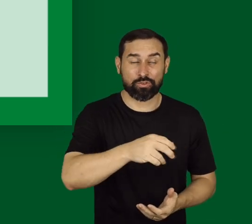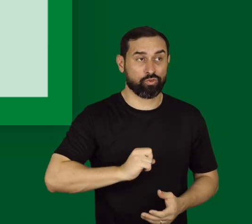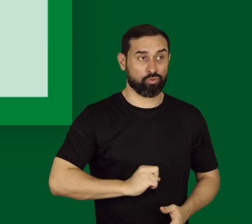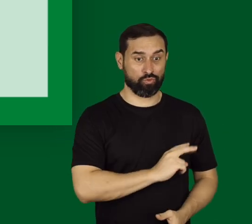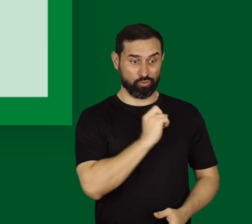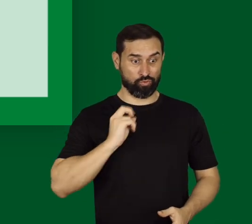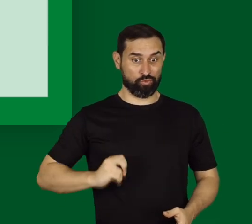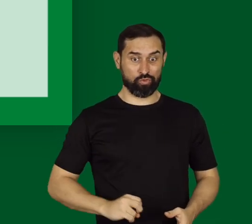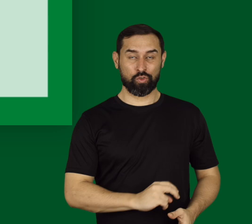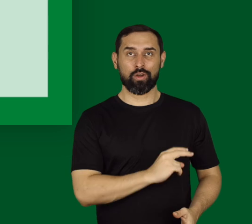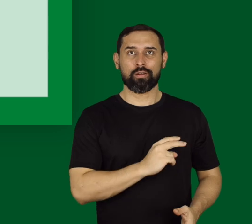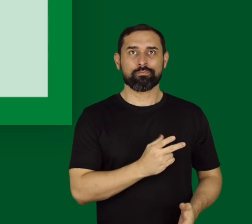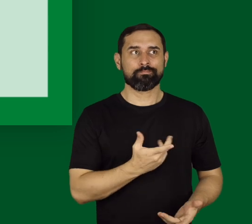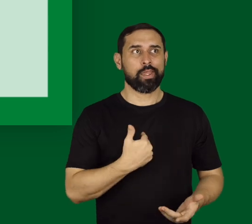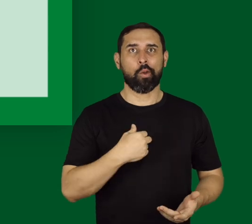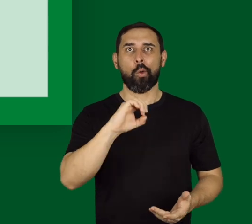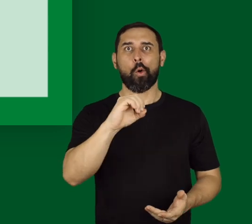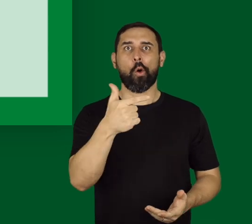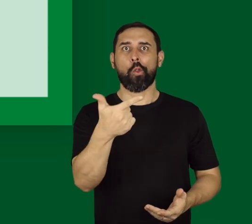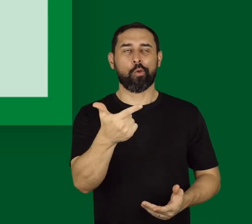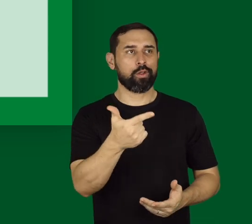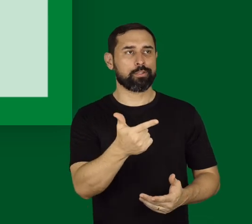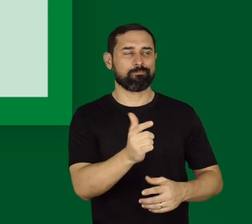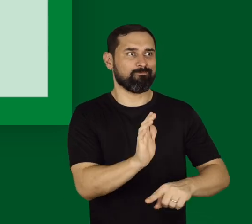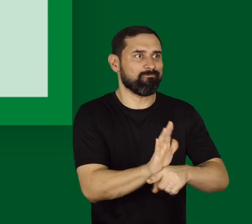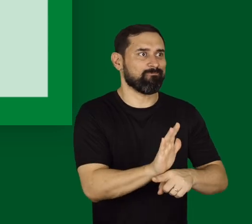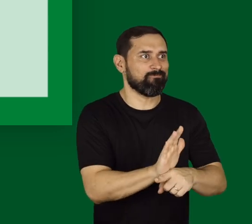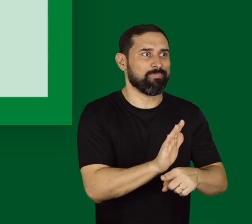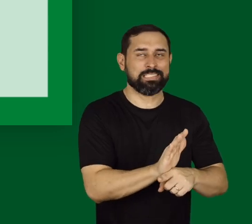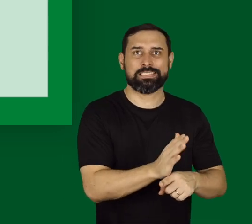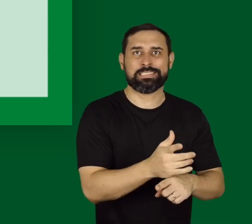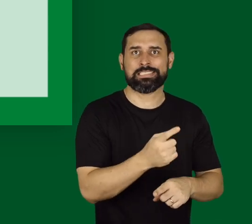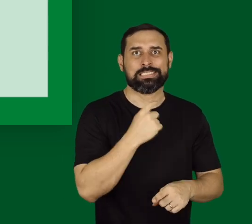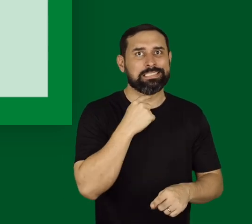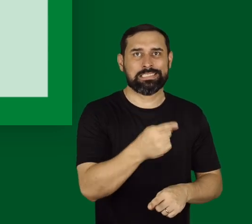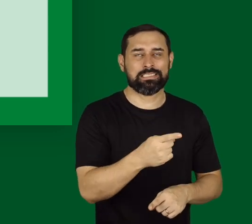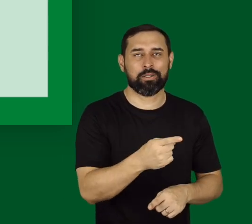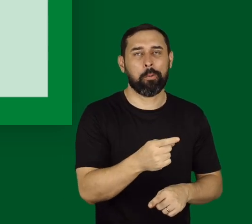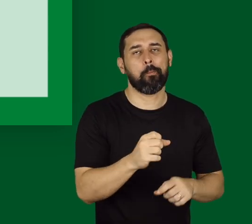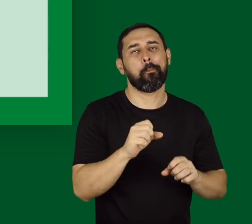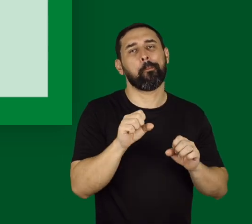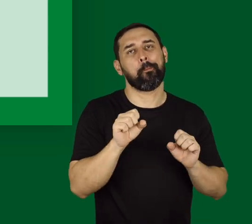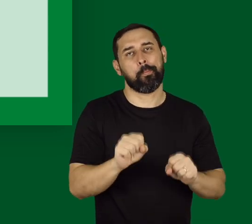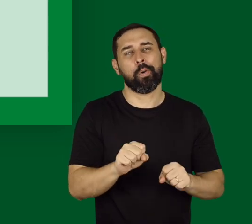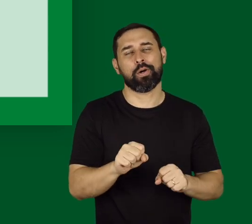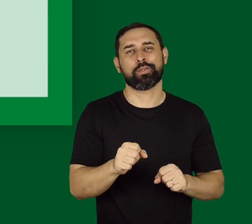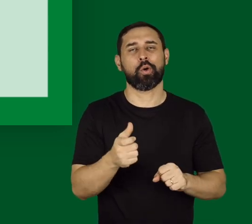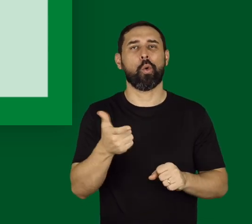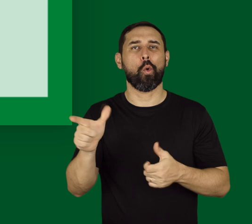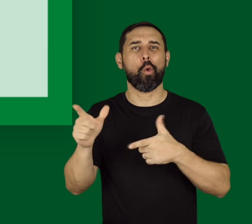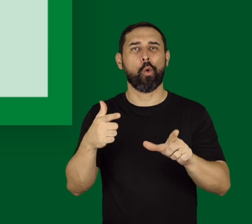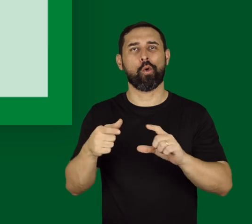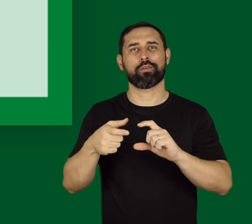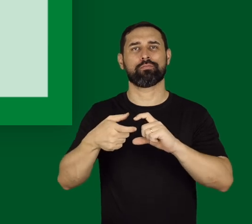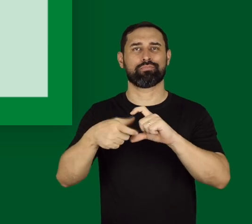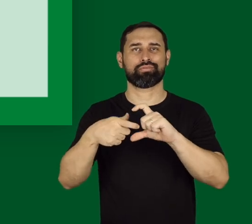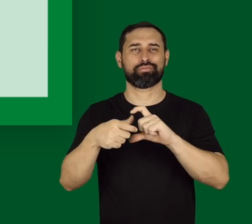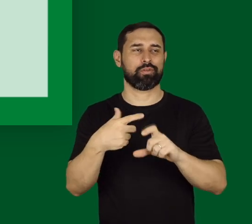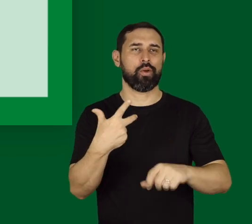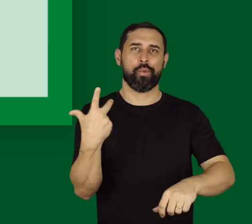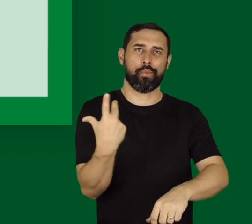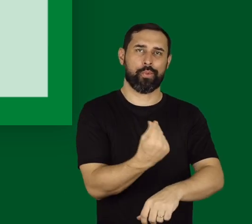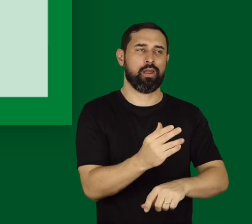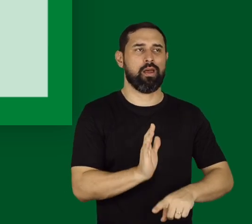fato do choque pediátrico ter melhor prognóstico, já que é possível a manipulação da oferta de oxigênio e, portanto, o uso